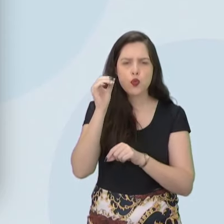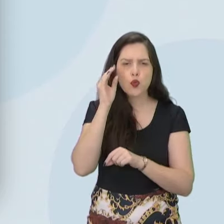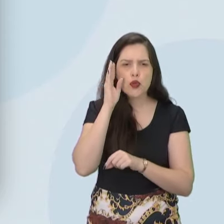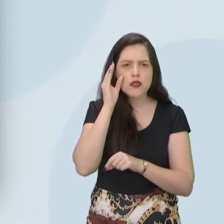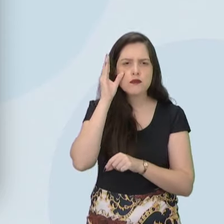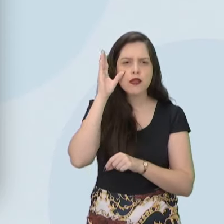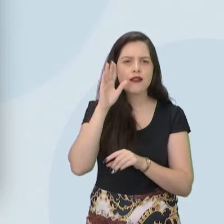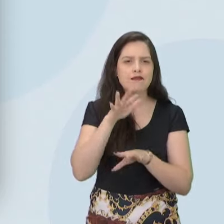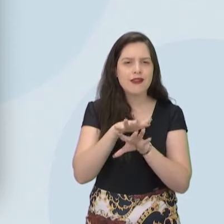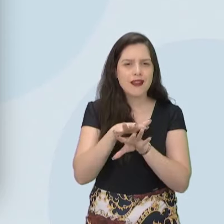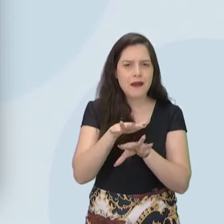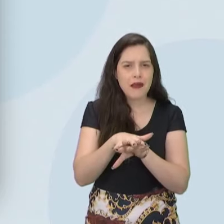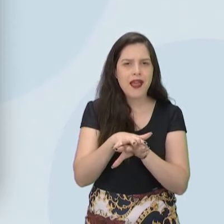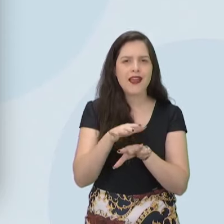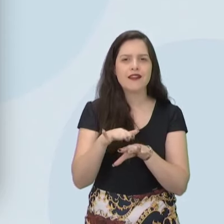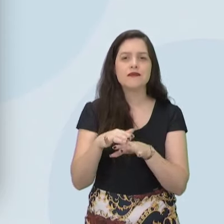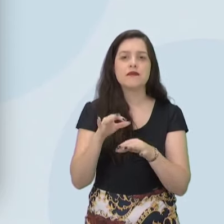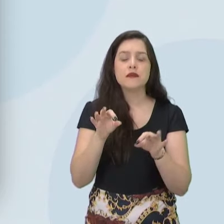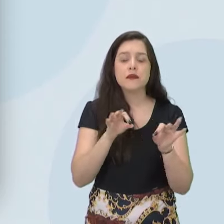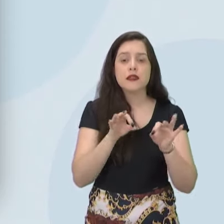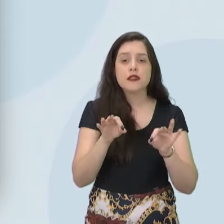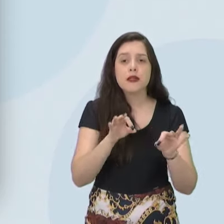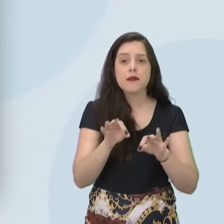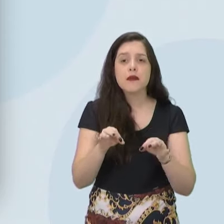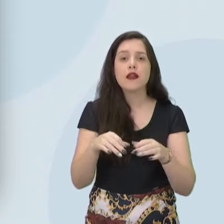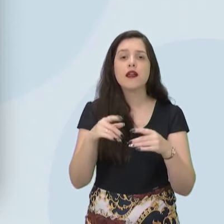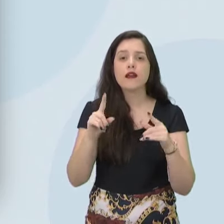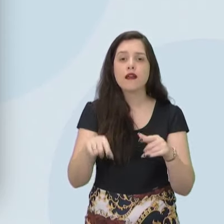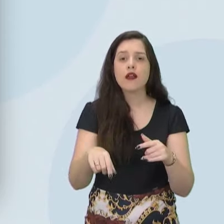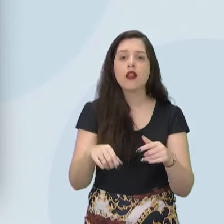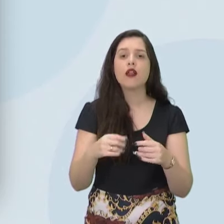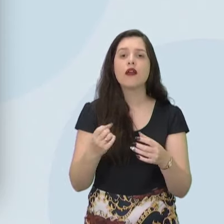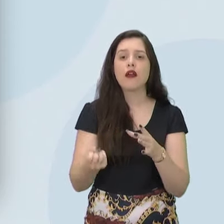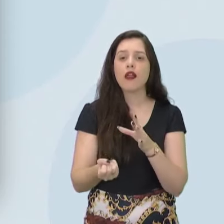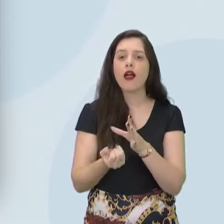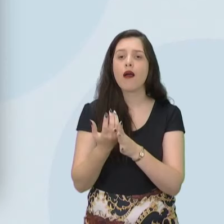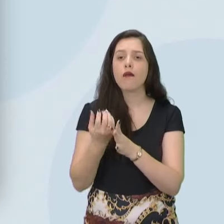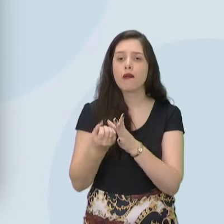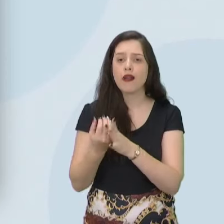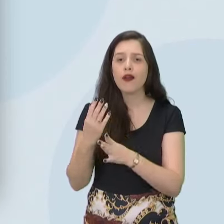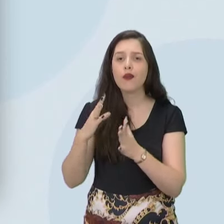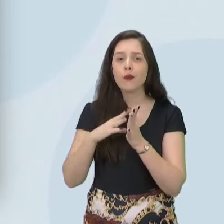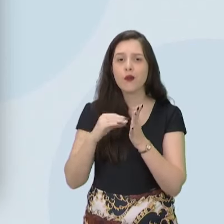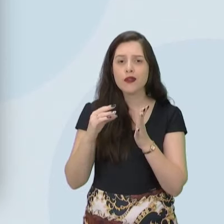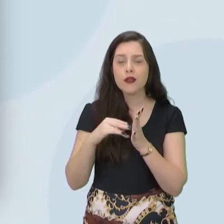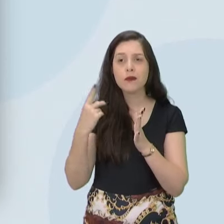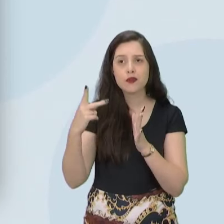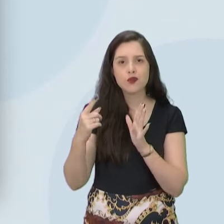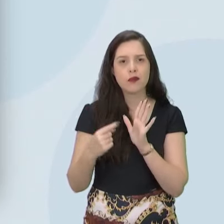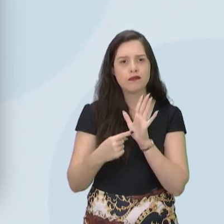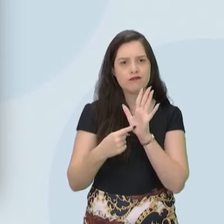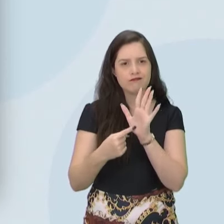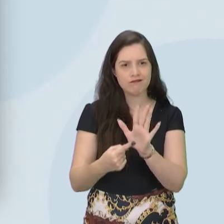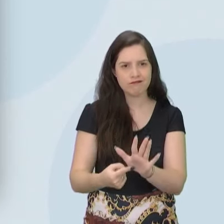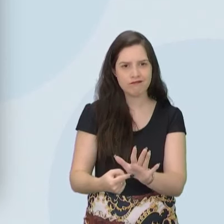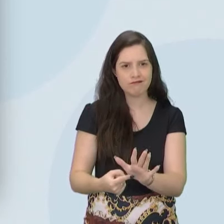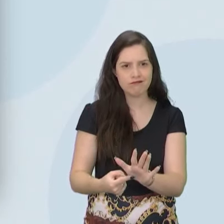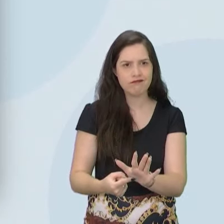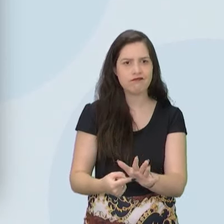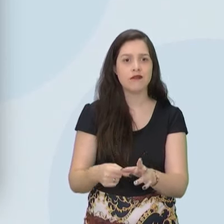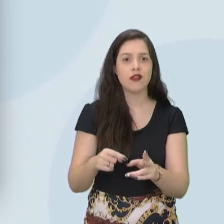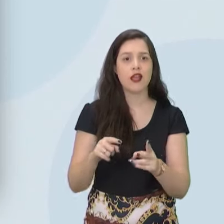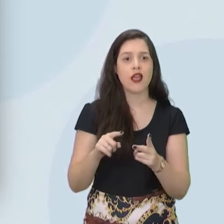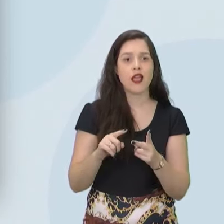matemáticos relevantes para uma dada situação, elaborando modelos para sua representação. A